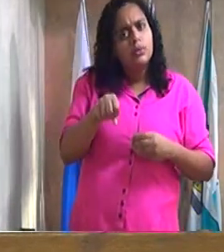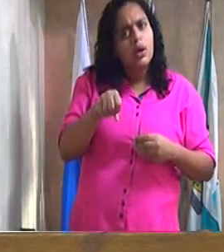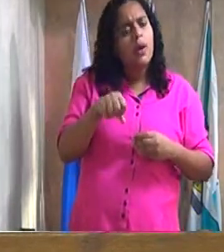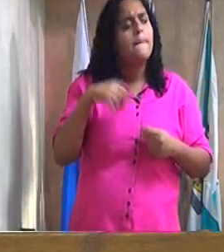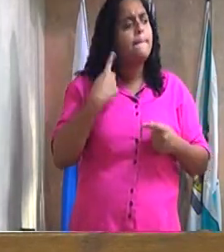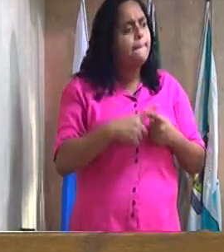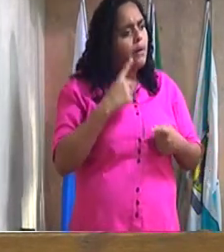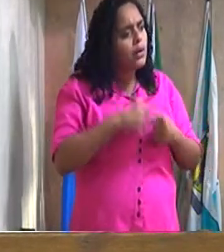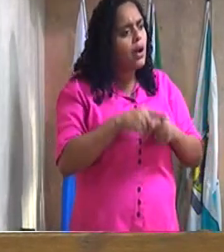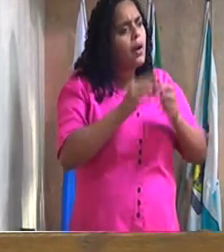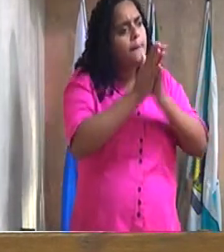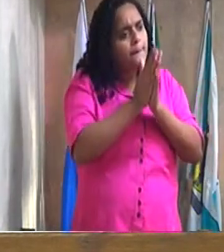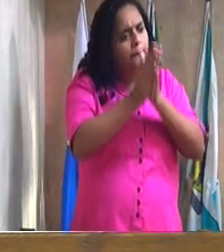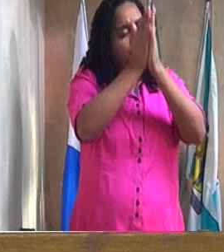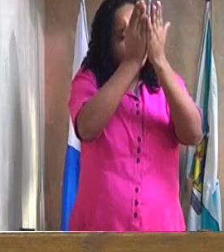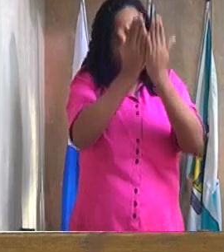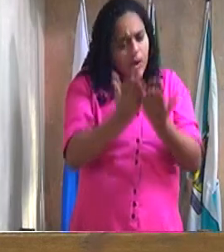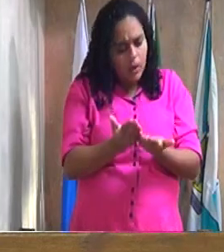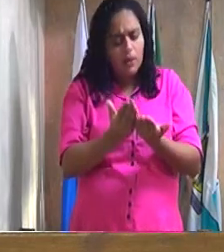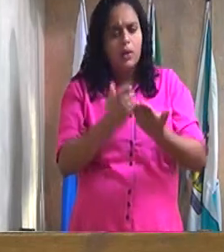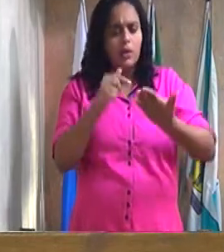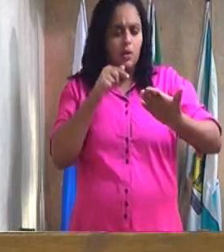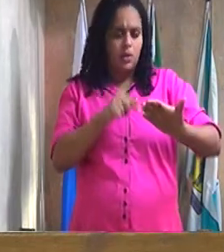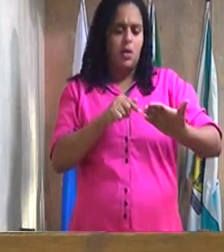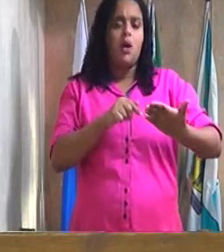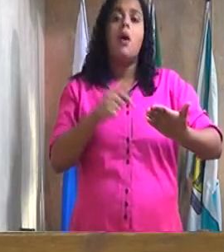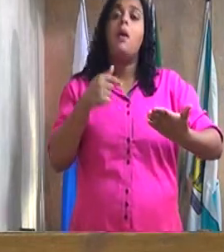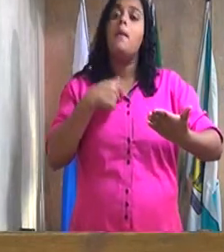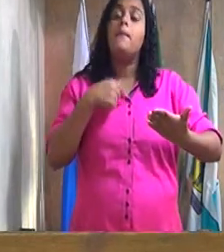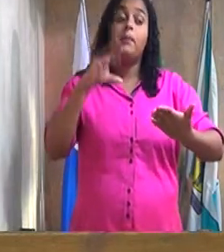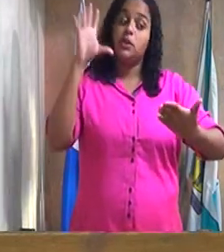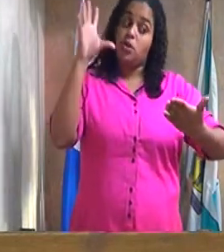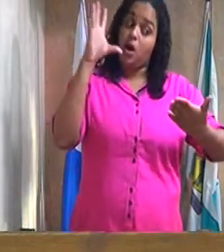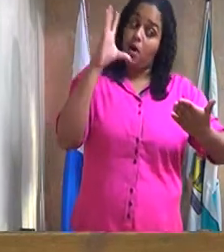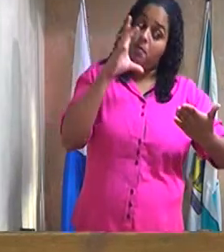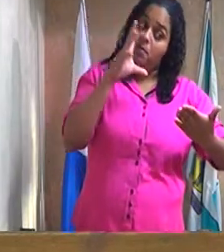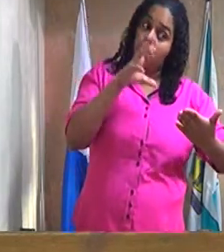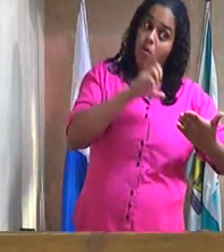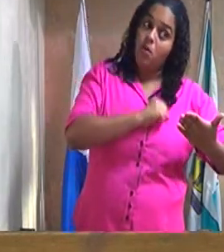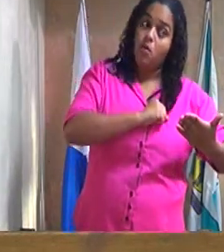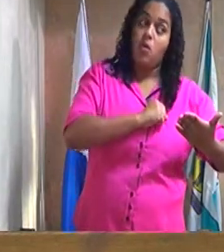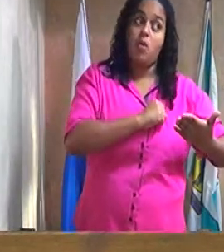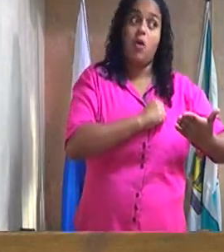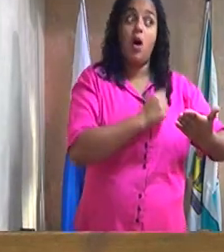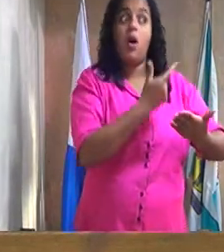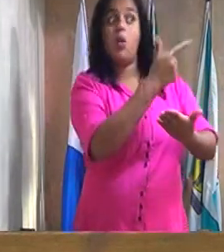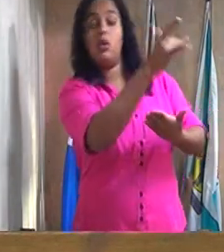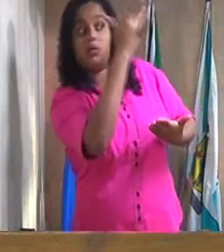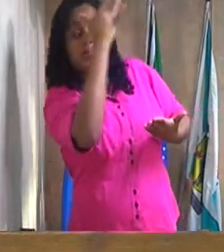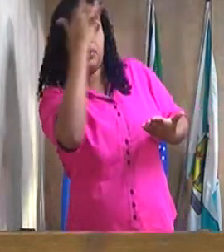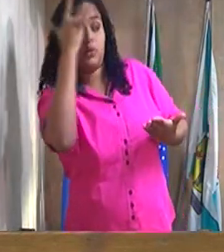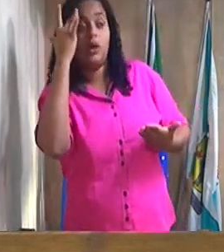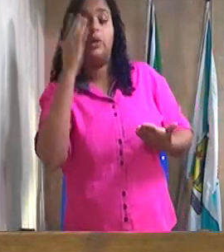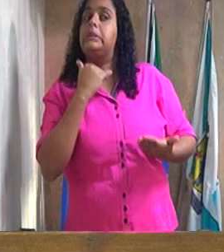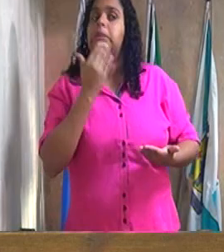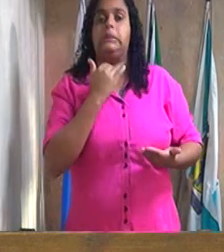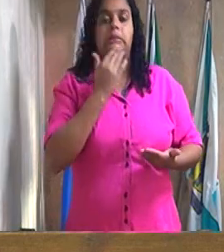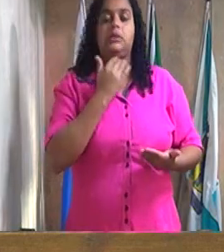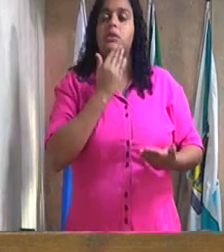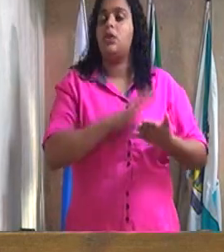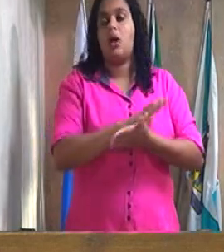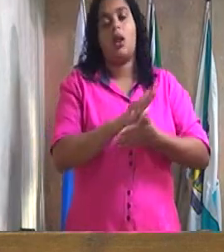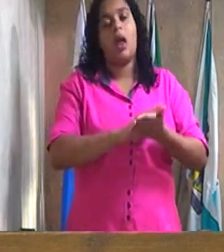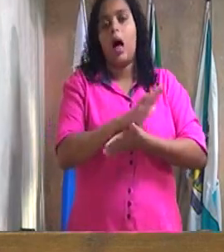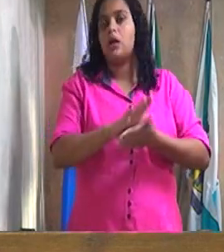nossa Bíblia cristã está escrito, pode se não existir o amor ao próximo, não adianta nada. Então está lá em 1